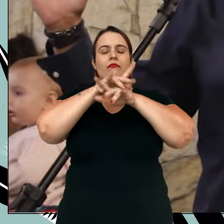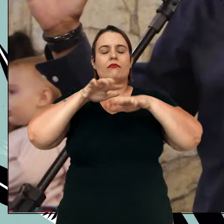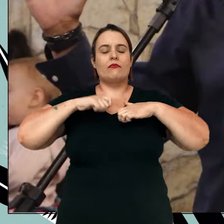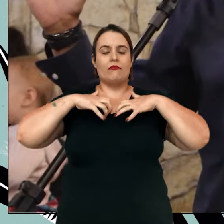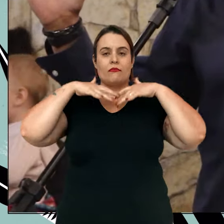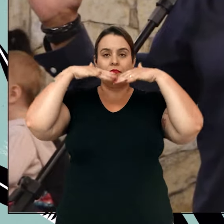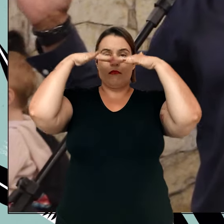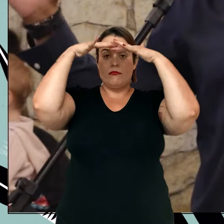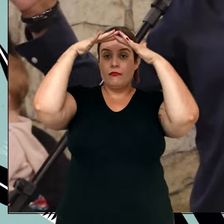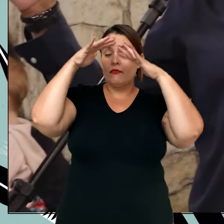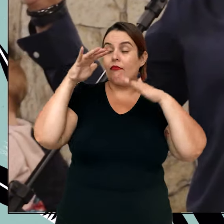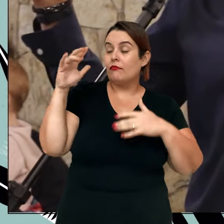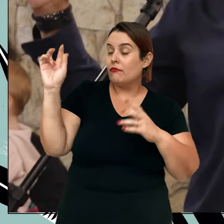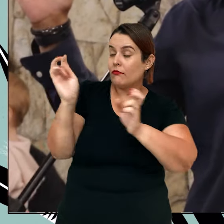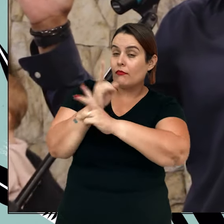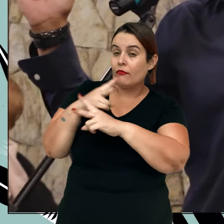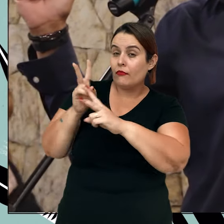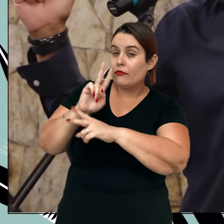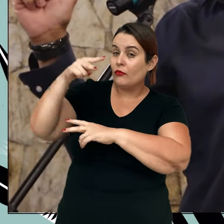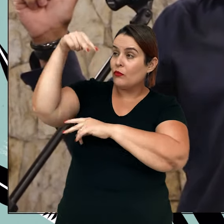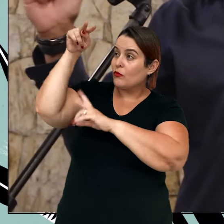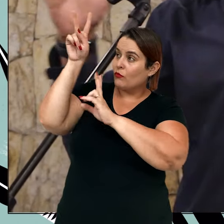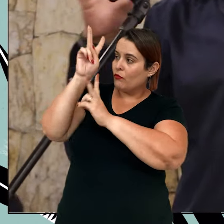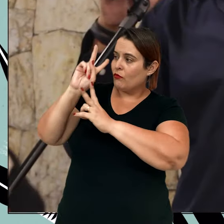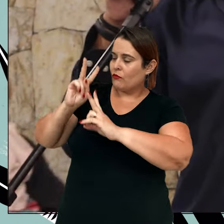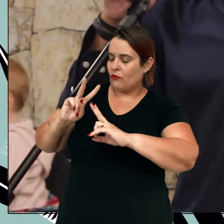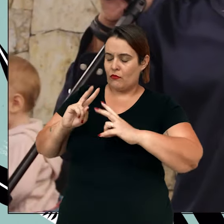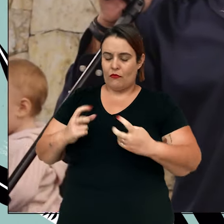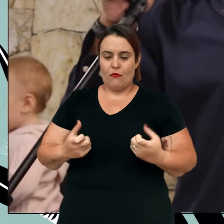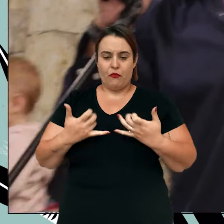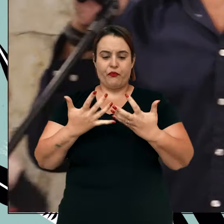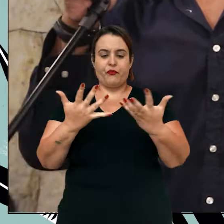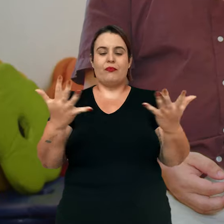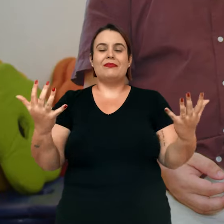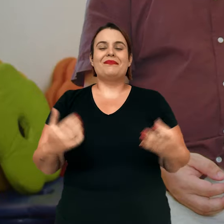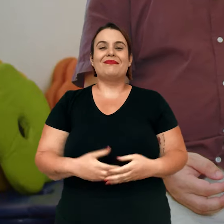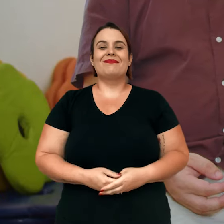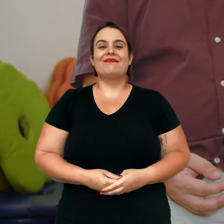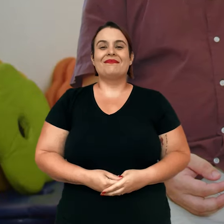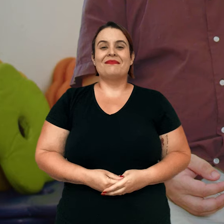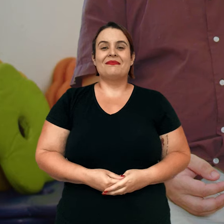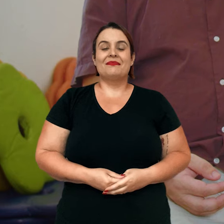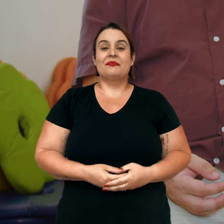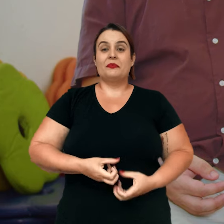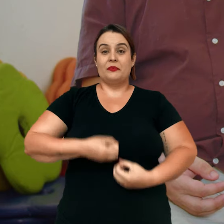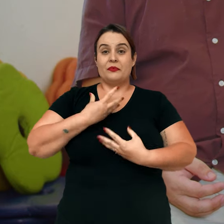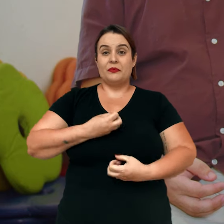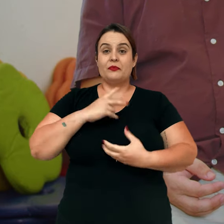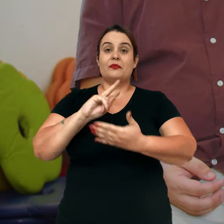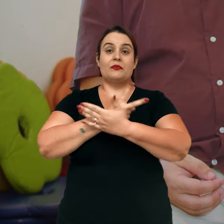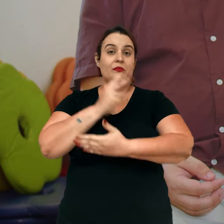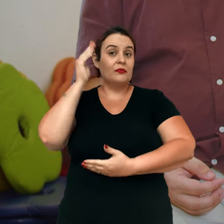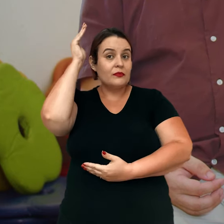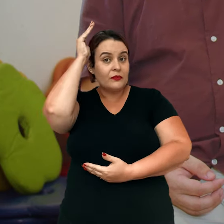mar. Onde o vento armatã que vem do norte cospe rubras fagulhas pelo ar. O sarau aconteceu numa unidade do